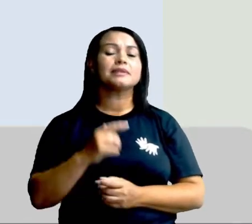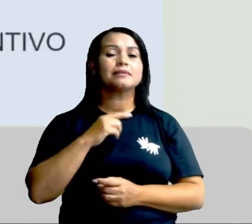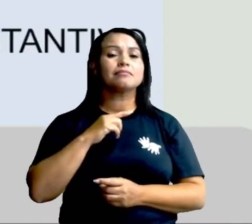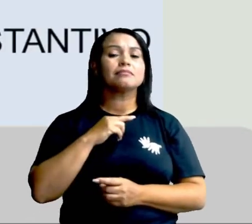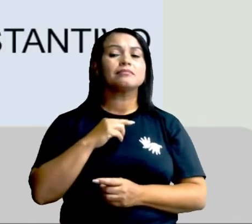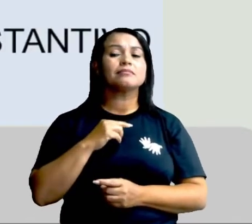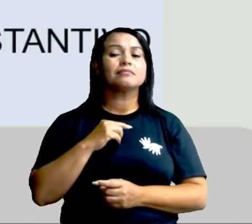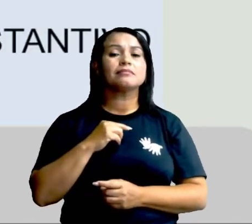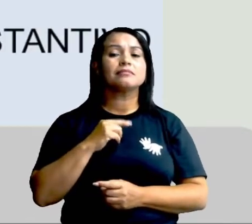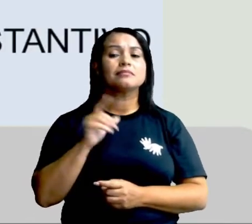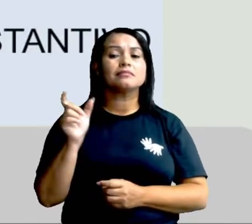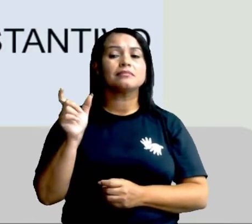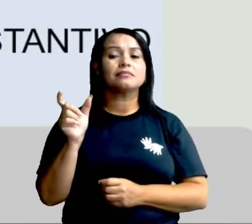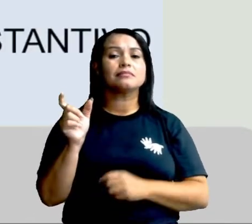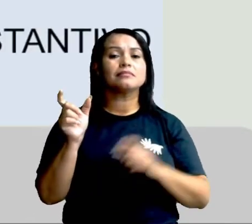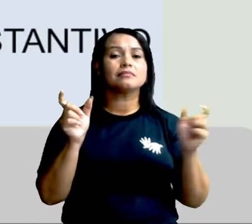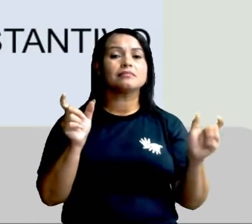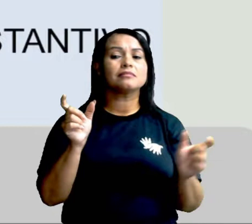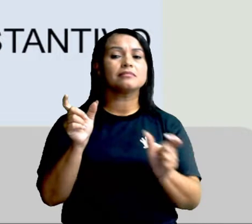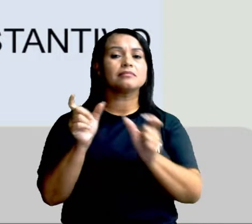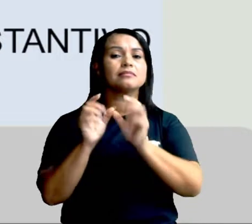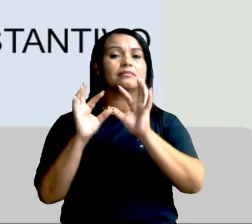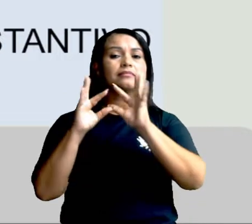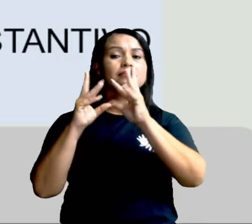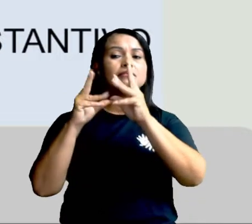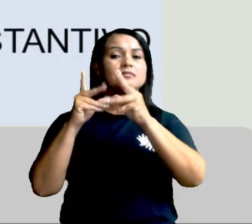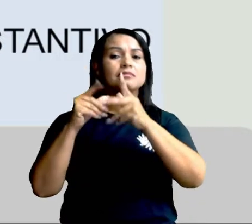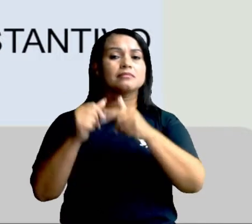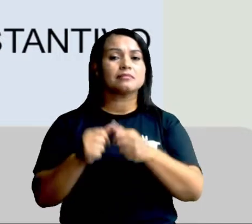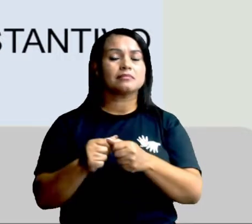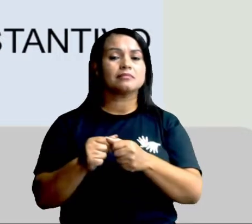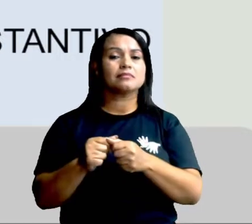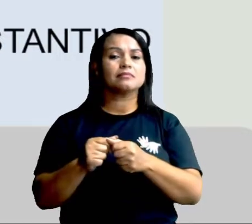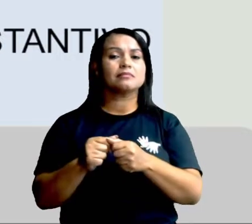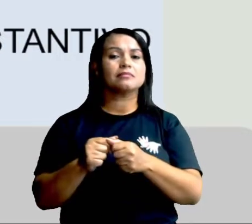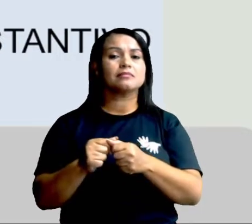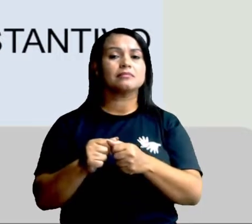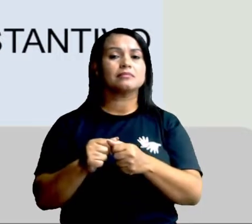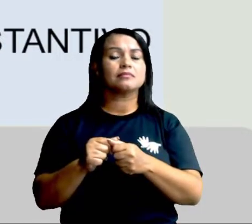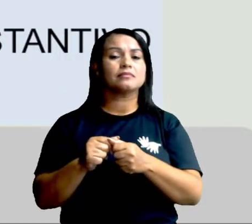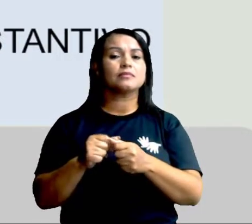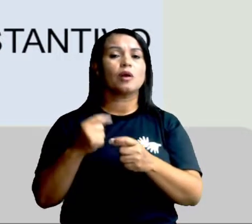está acompanhando todos eles porque estão no